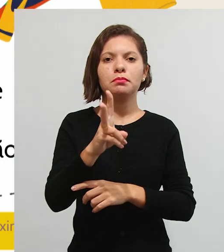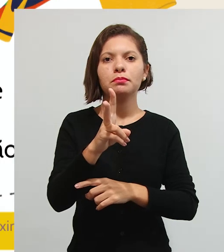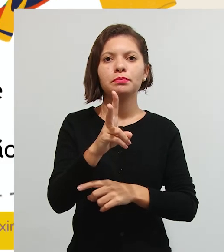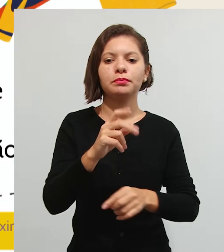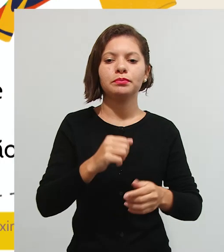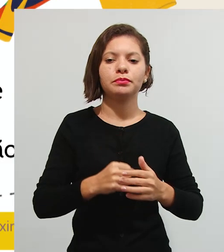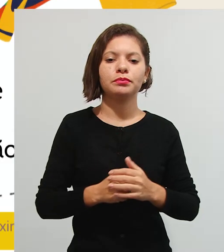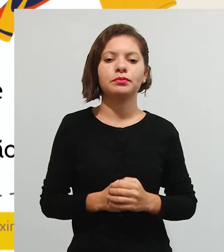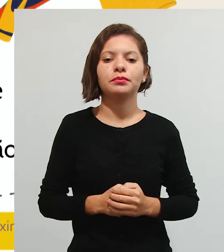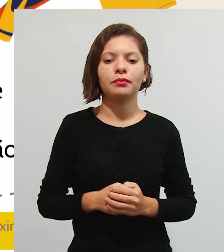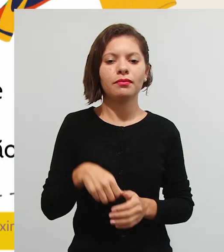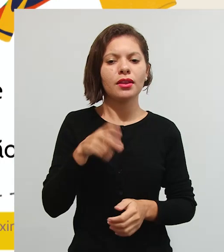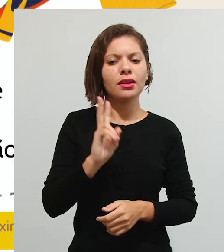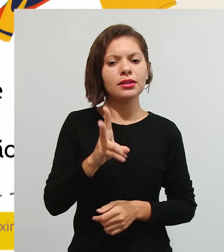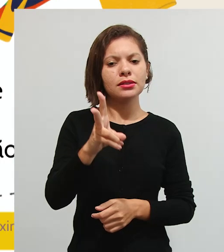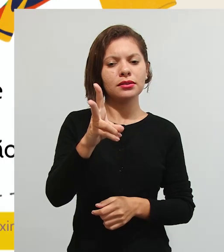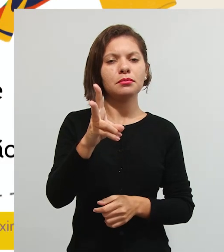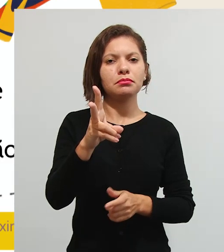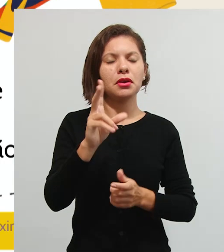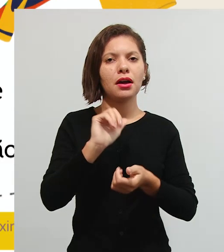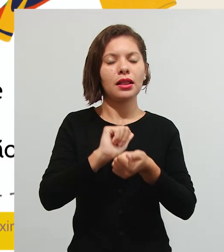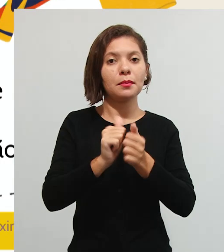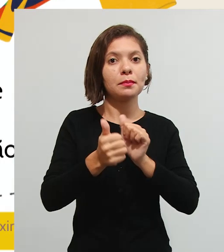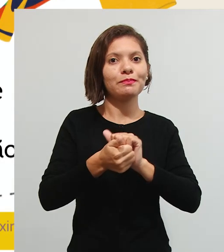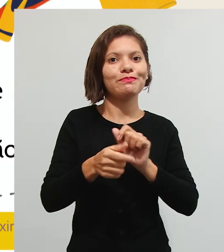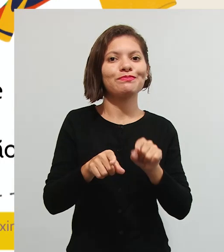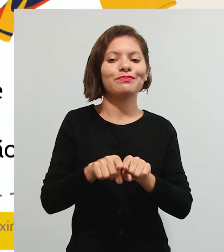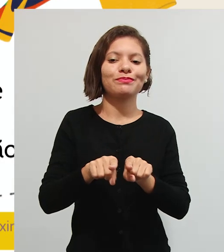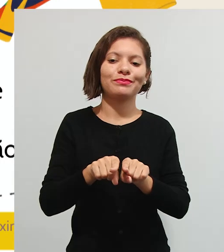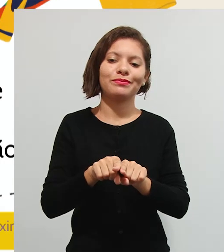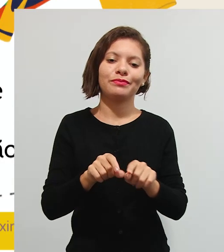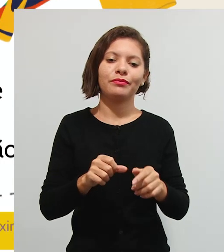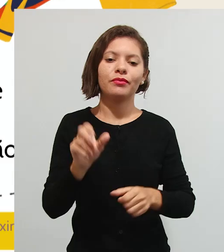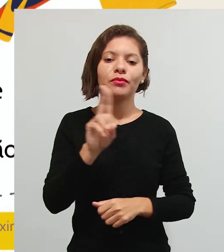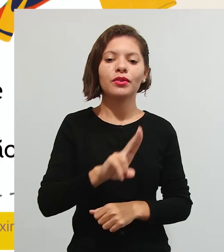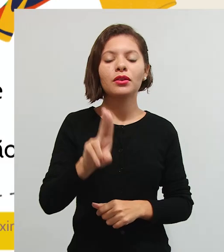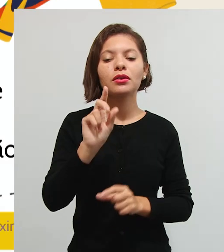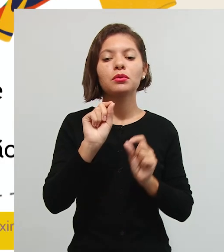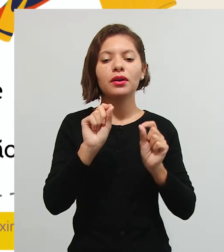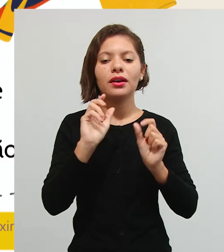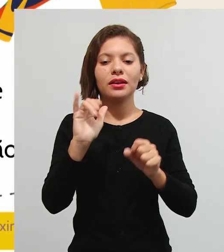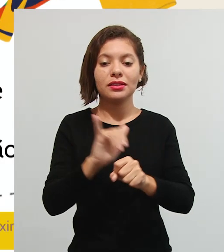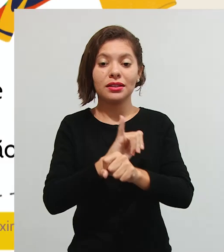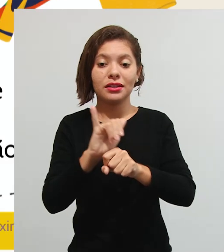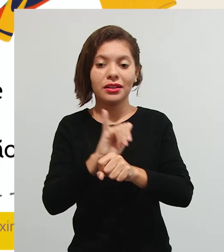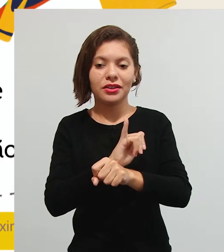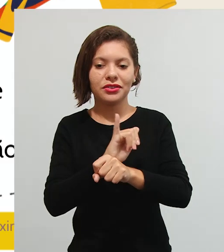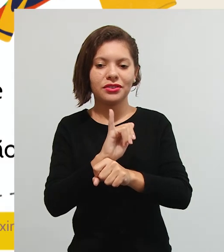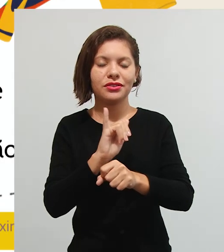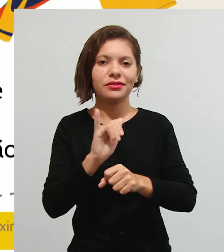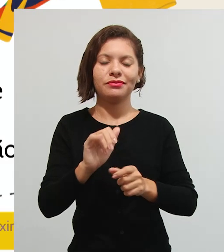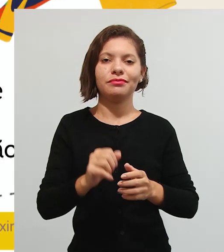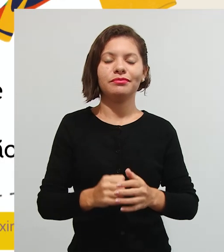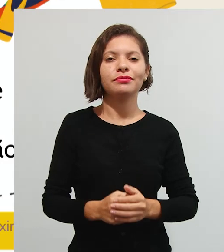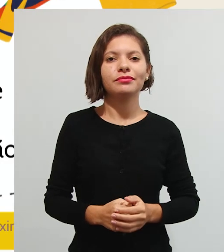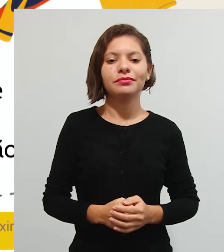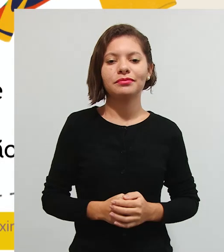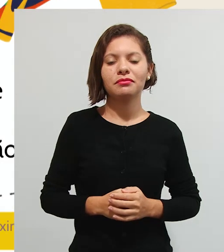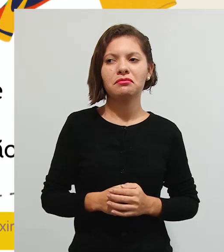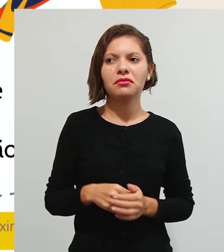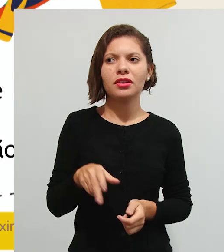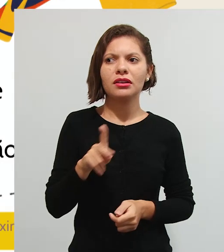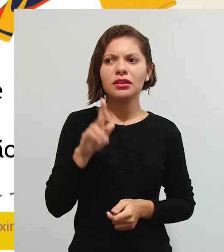essas populações, com essas comunidades indígenas e o que eles precisam, que tipo de material que eles precisam.